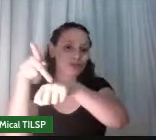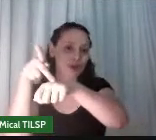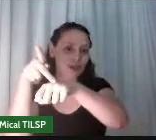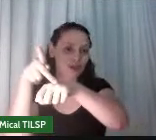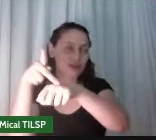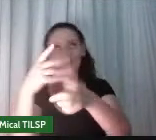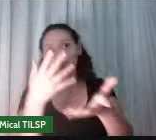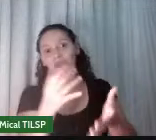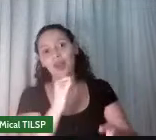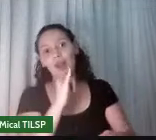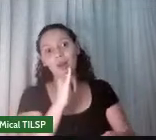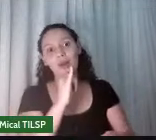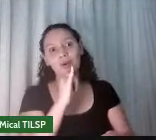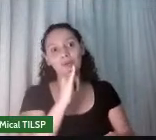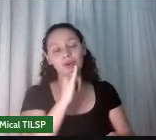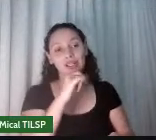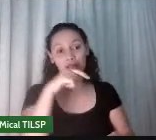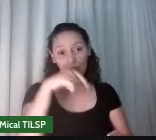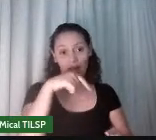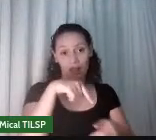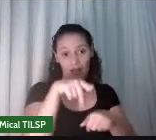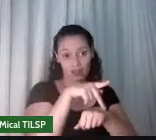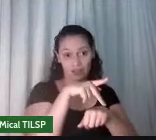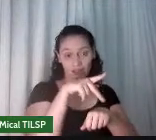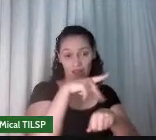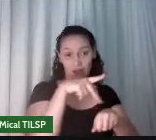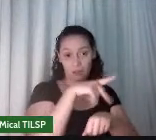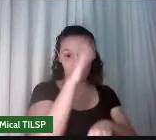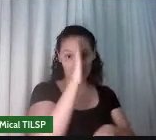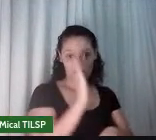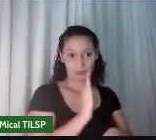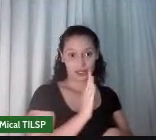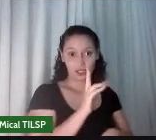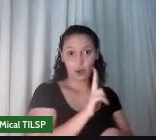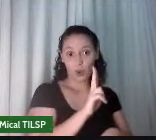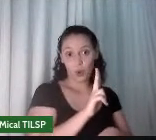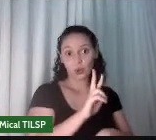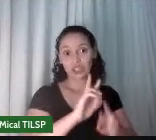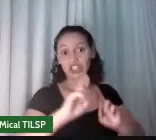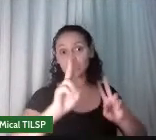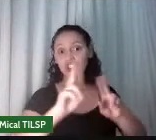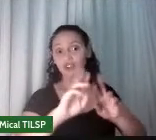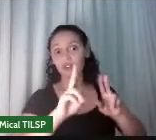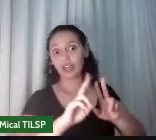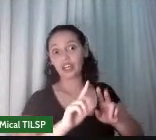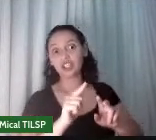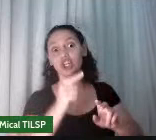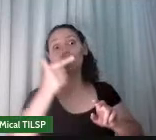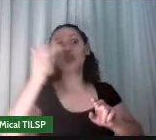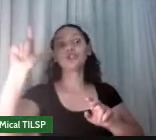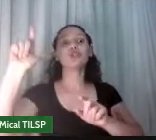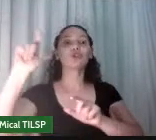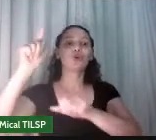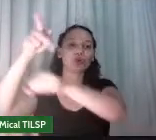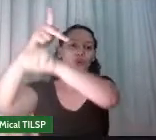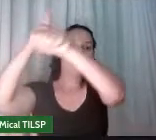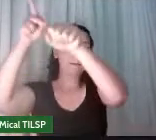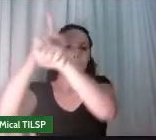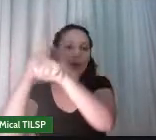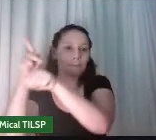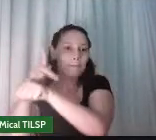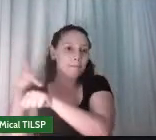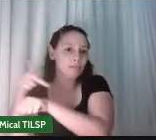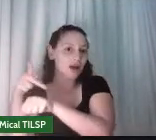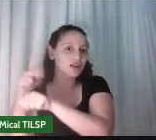usa certas resinas que são usadas nos Estados Unidos, ou no Japão, ou na China, né? Eles usam materiais diferentes. Então, a gente pode ter algum elemento, né?